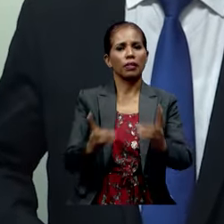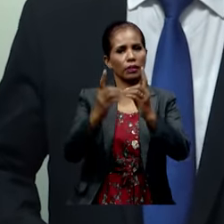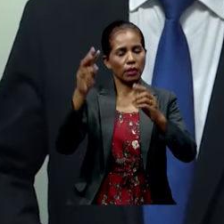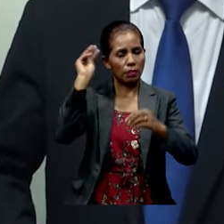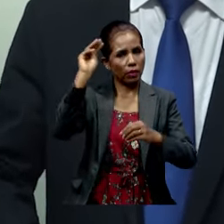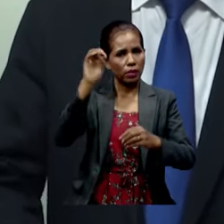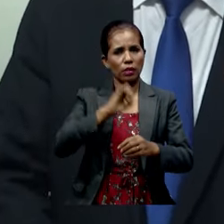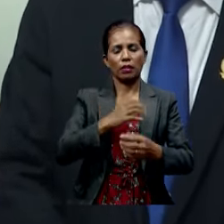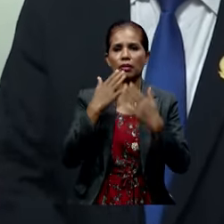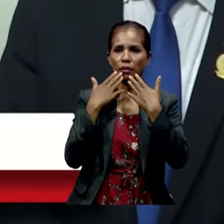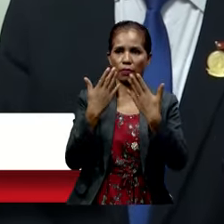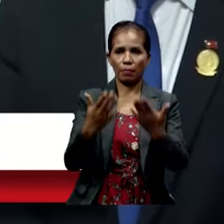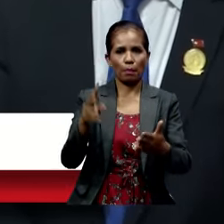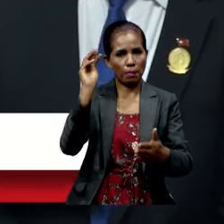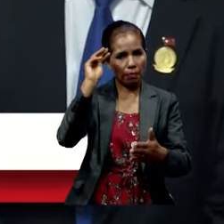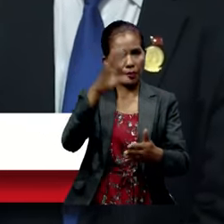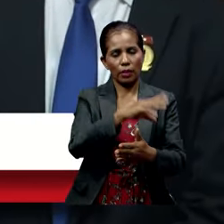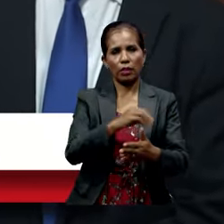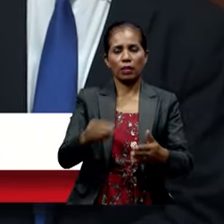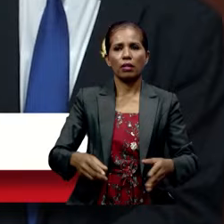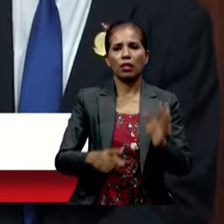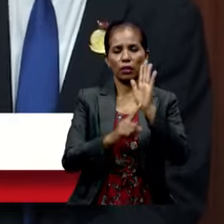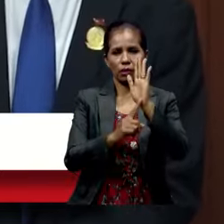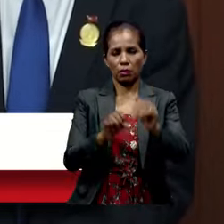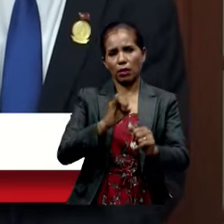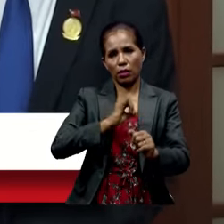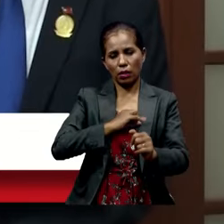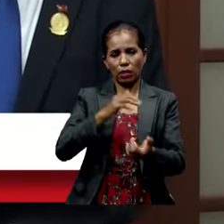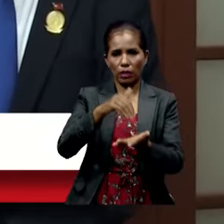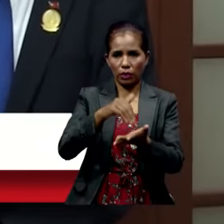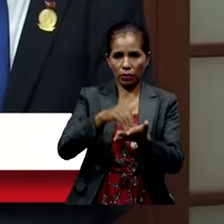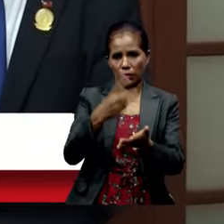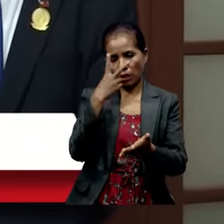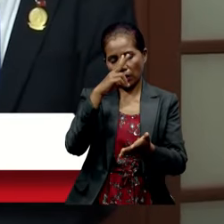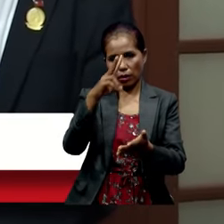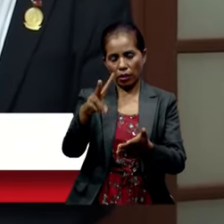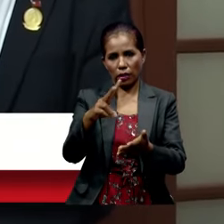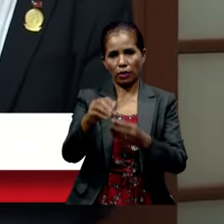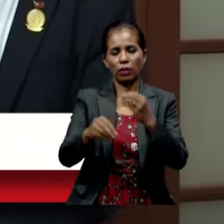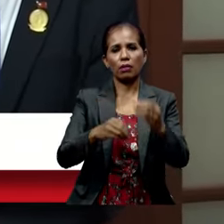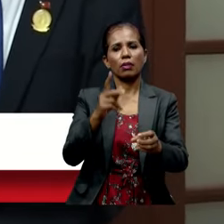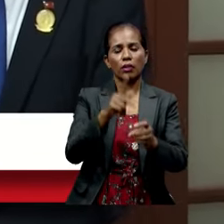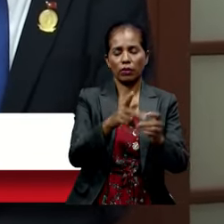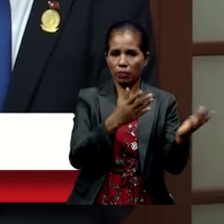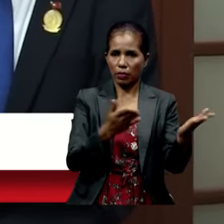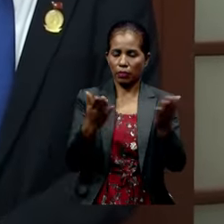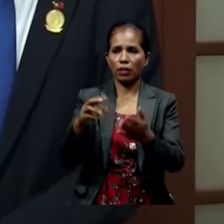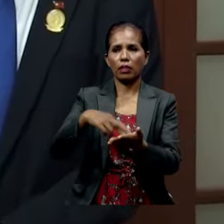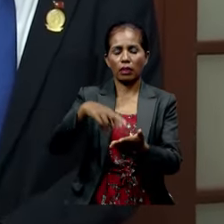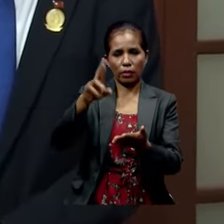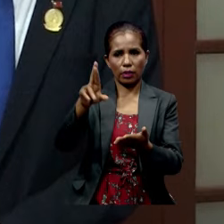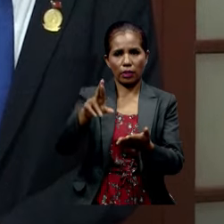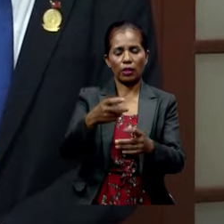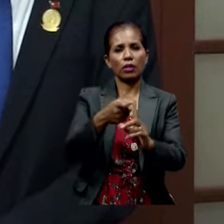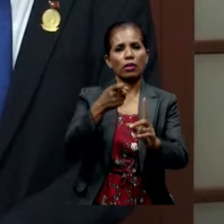no hau mas agradece ministro o en informa ba hau kate estudo ba concept sele seleção ba conceito Sunrise ne hetan una profesão.